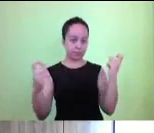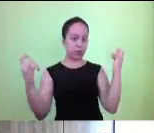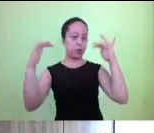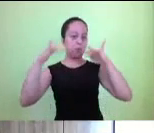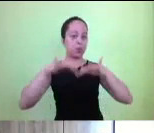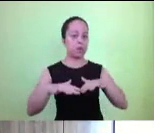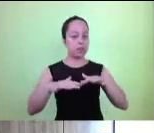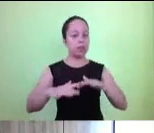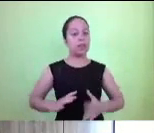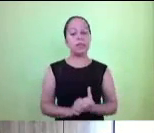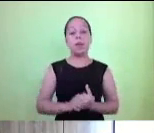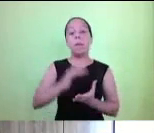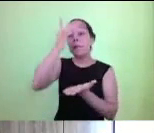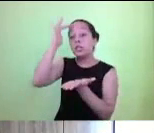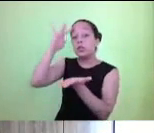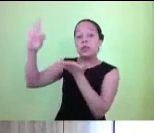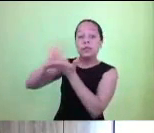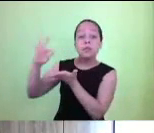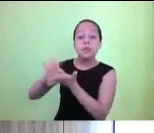9 inscritos.